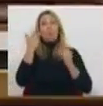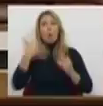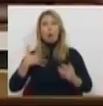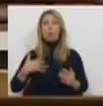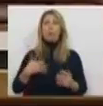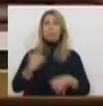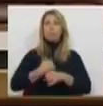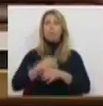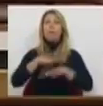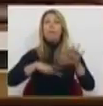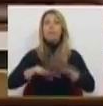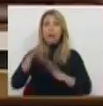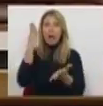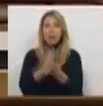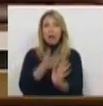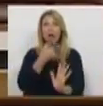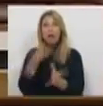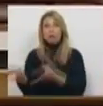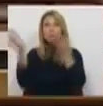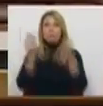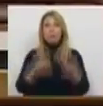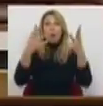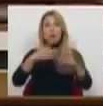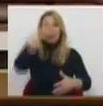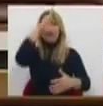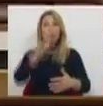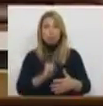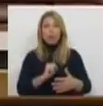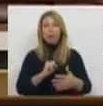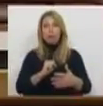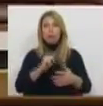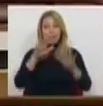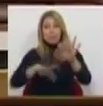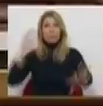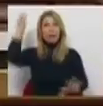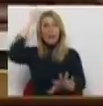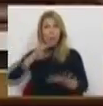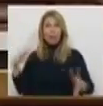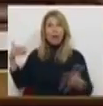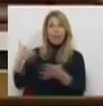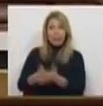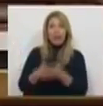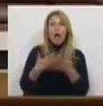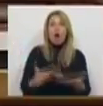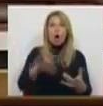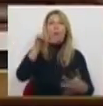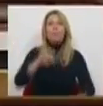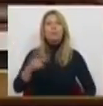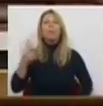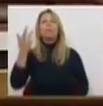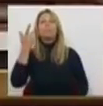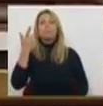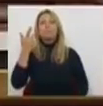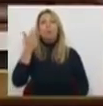fizemos até essa entrega do Orçamento de Estado na Assembleia da República, mas também nos orgulhamos do trabalho que, na